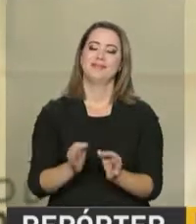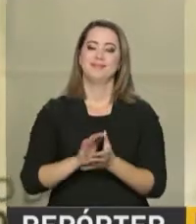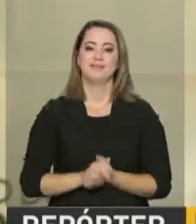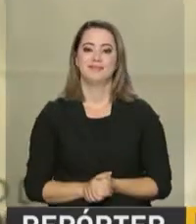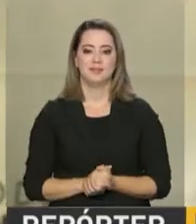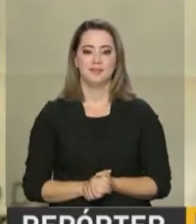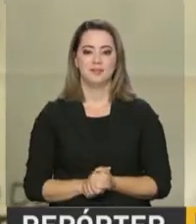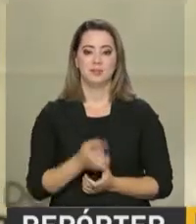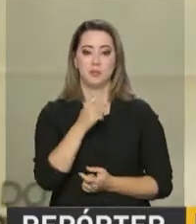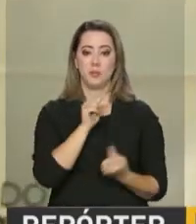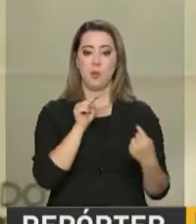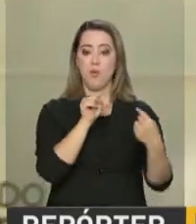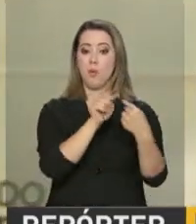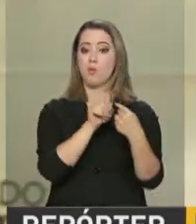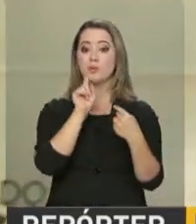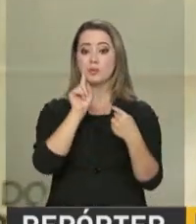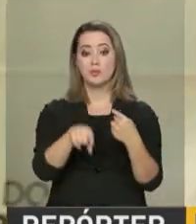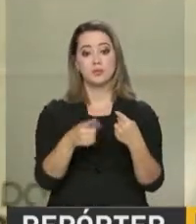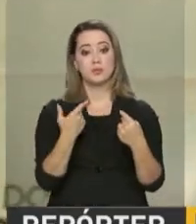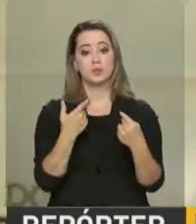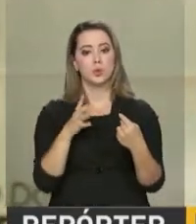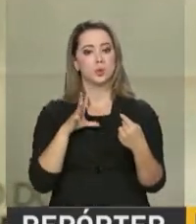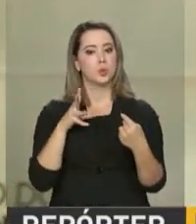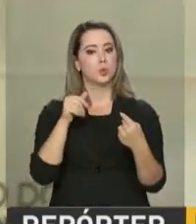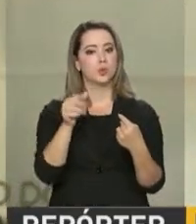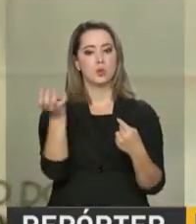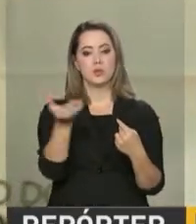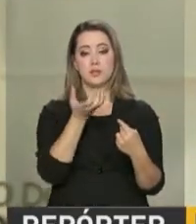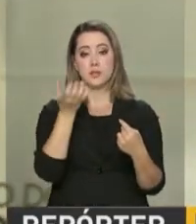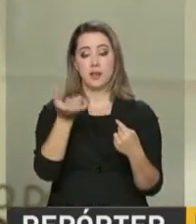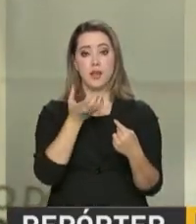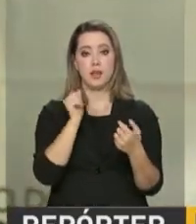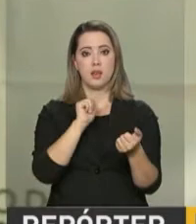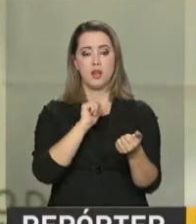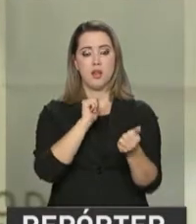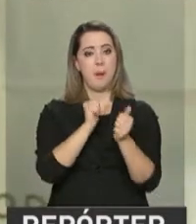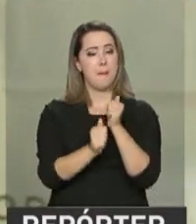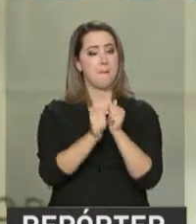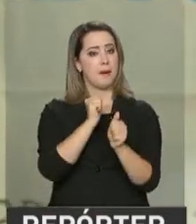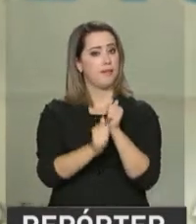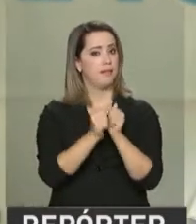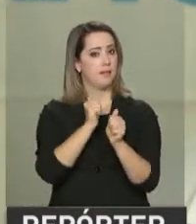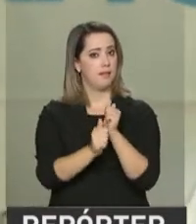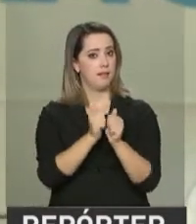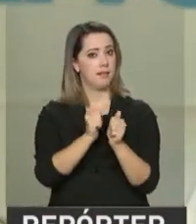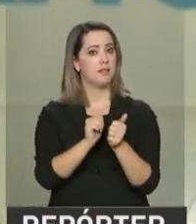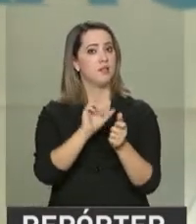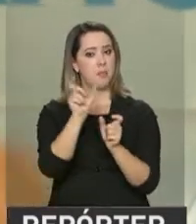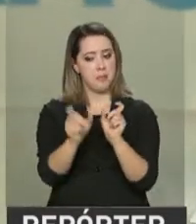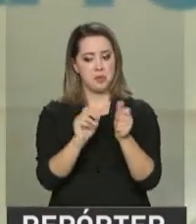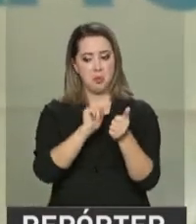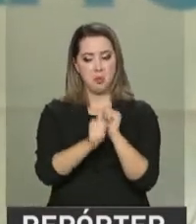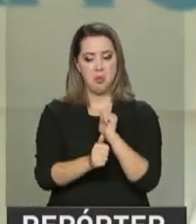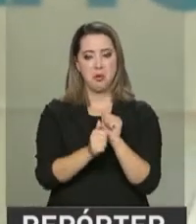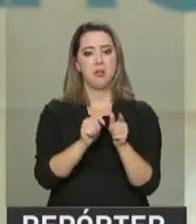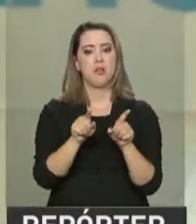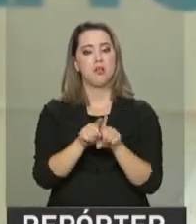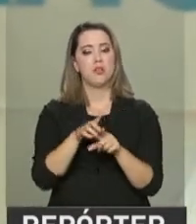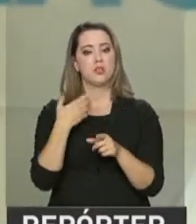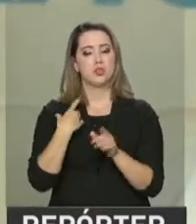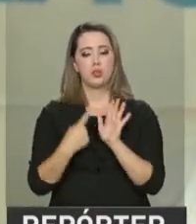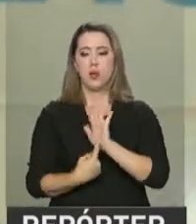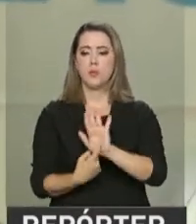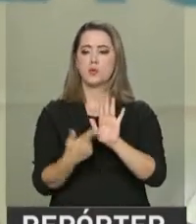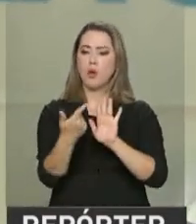alcançar o sonho deles que todo mundo quer ser um jogador de futebol mas se isso não for possível a gente mostra para eles que existem diversos oportunidade diversas